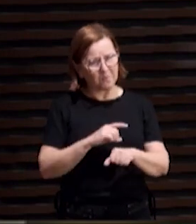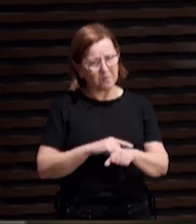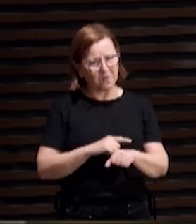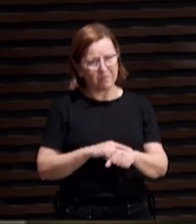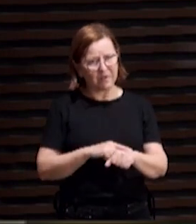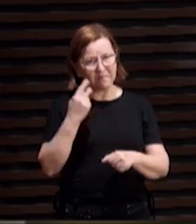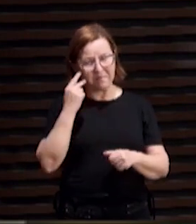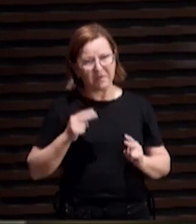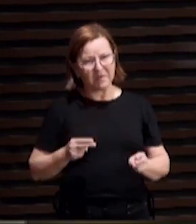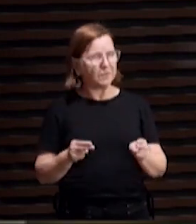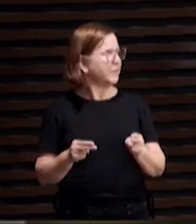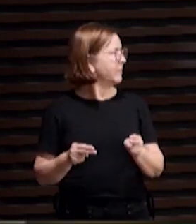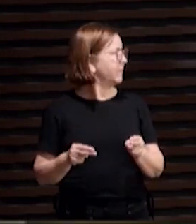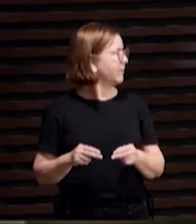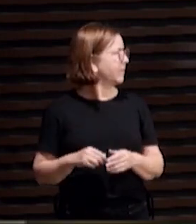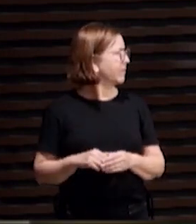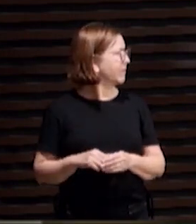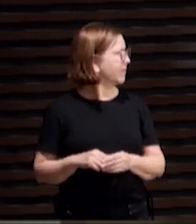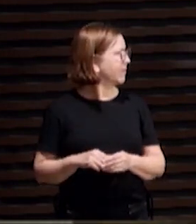da vitória?